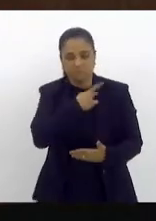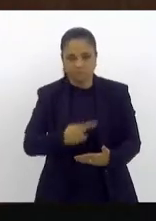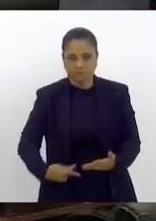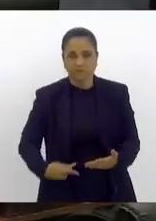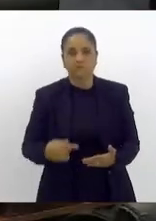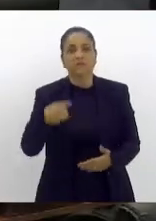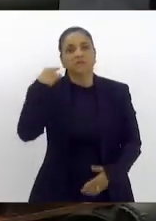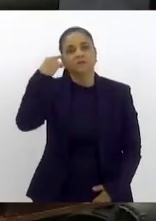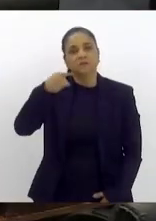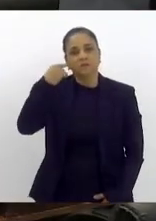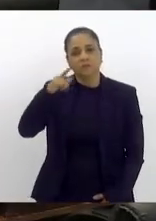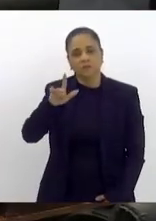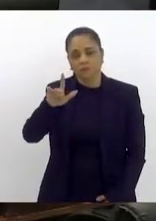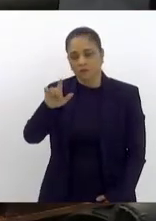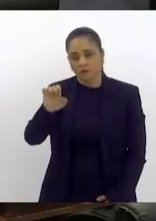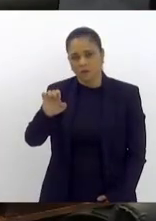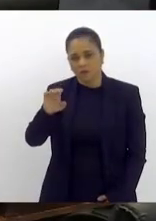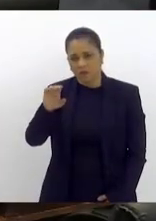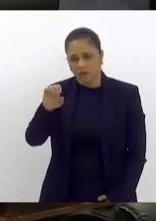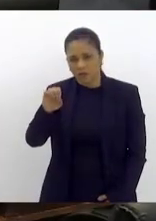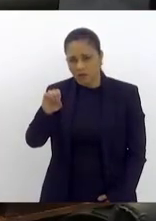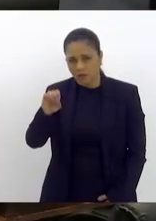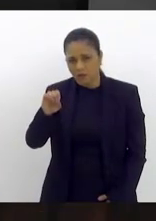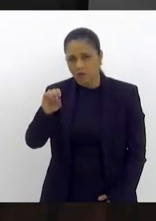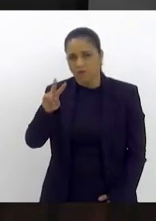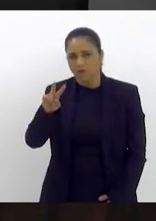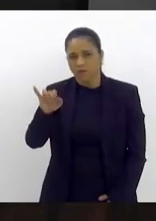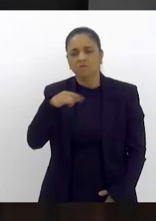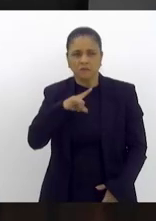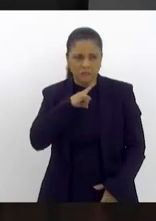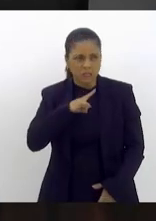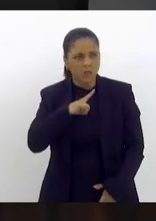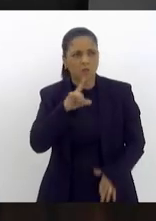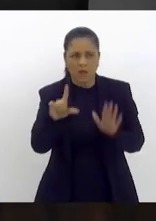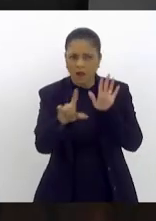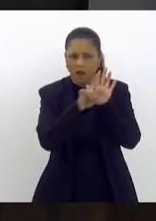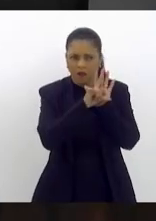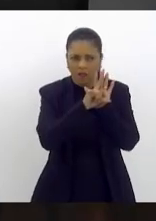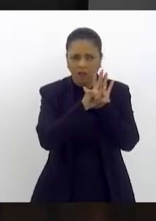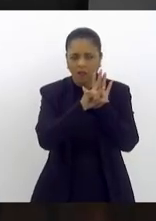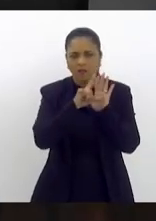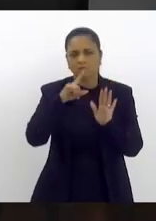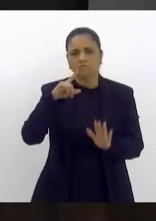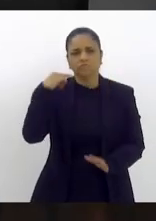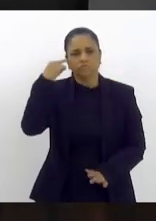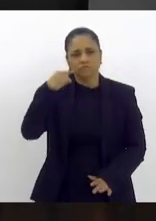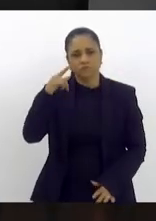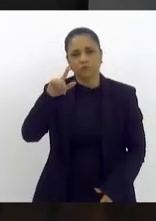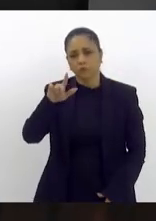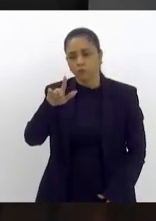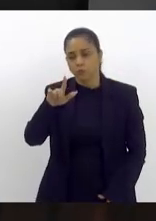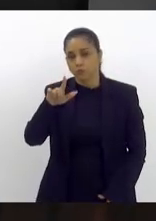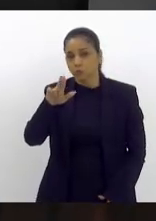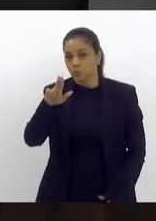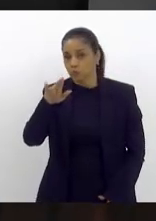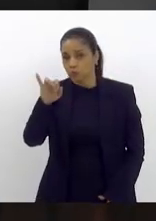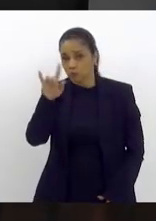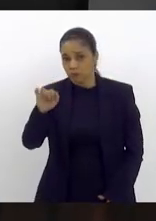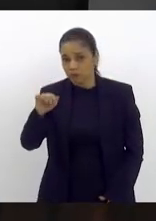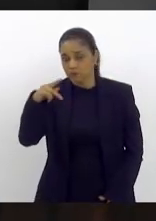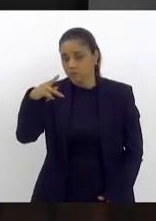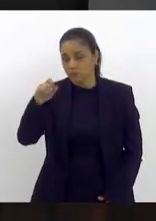Deputado Léo Vieira, se eu não me engano, tem uma lei de autoria do deputado Luiz Paulo em vigor, que trata dessa matéria sobre